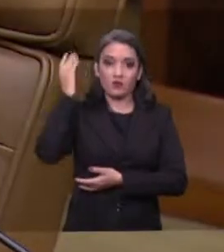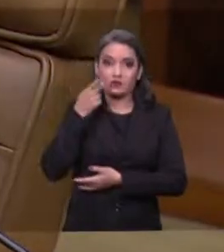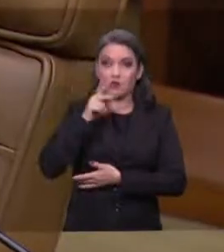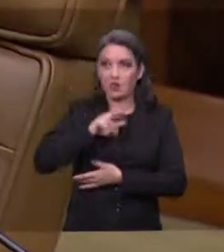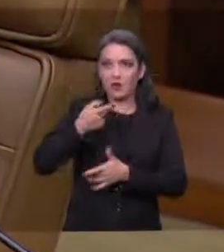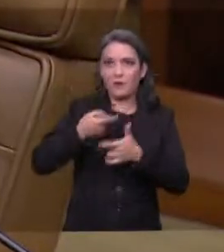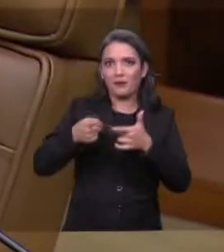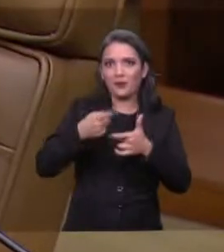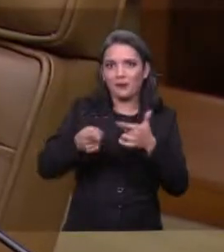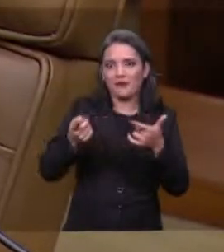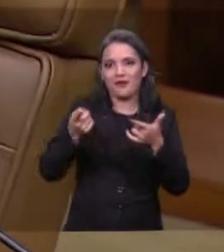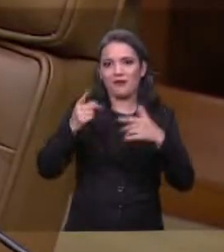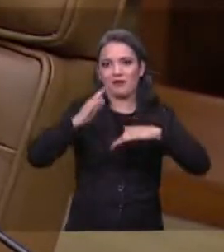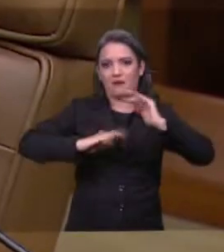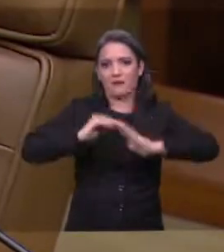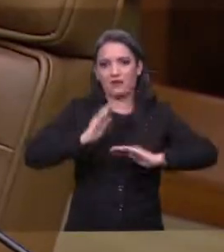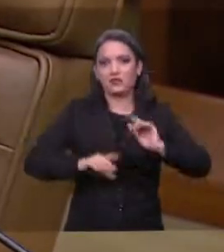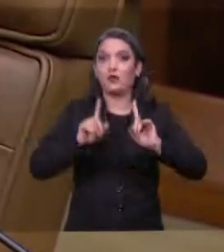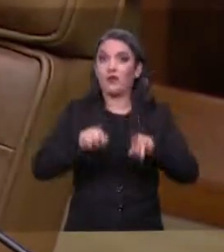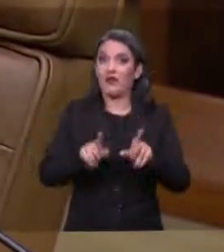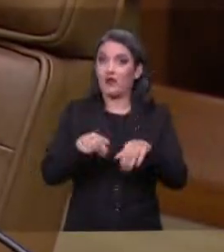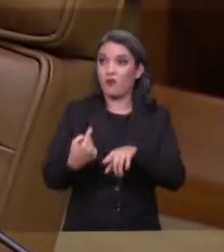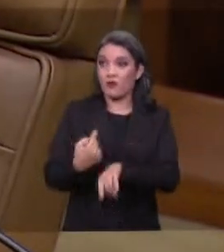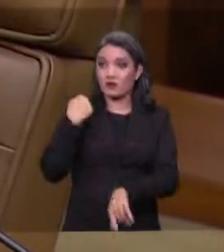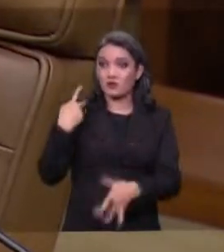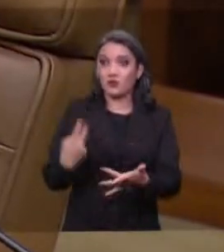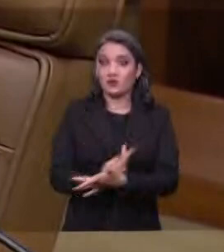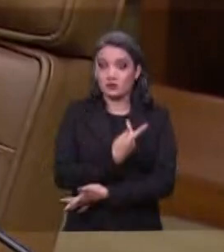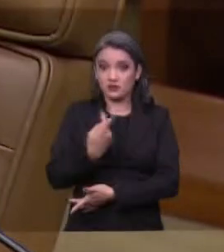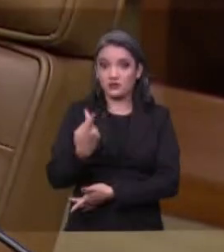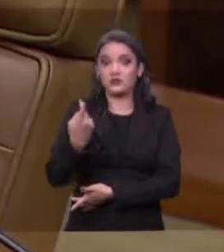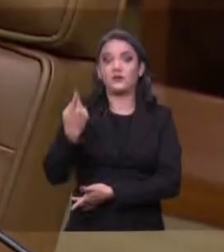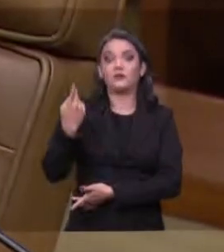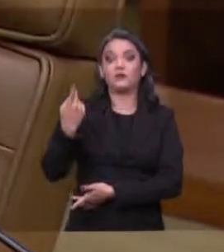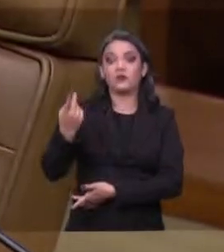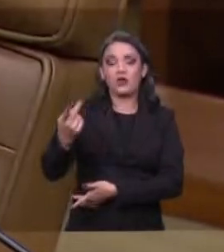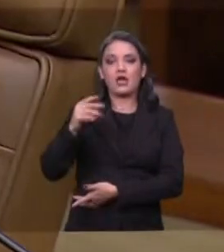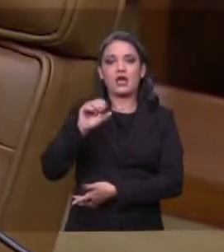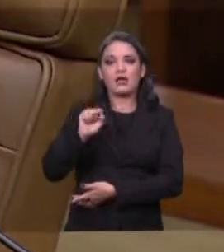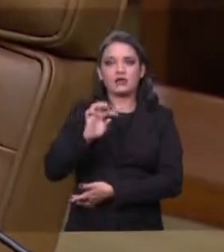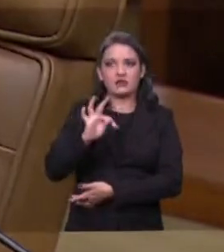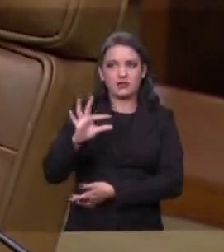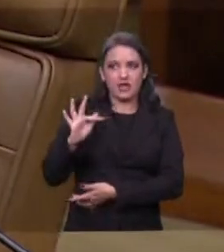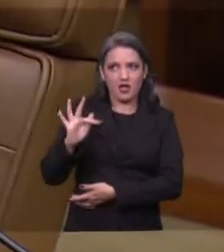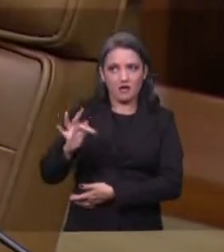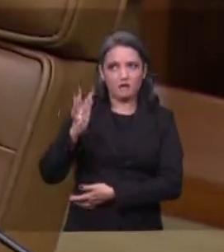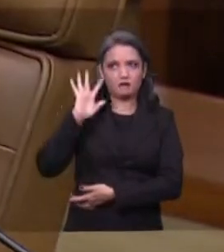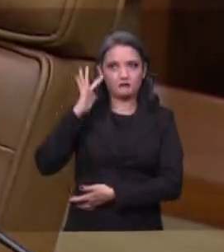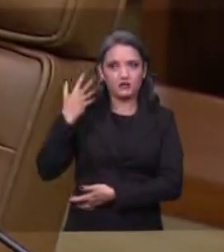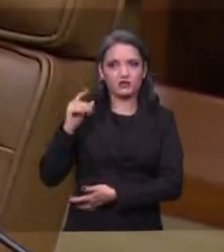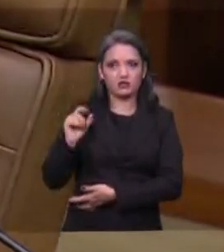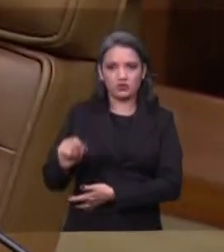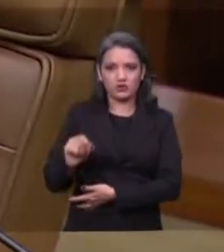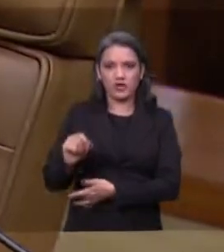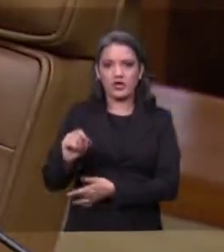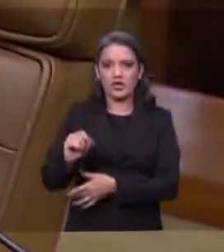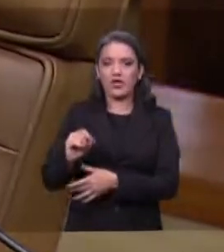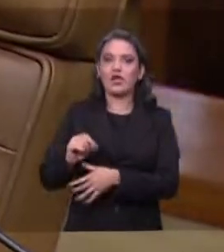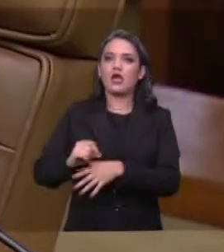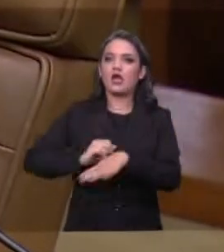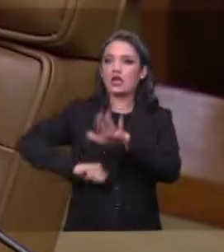problema antecedente que Vossa Excelência mencionou. O tribunal resolveu que os crimes comuns conexos